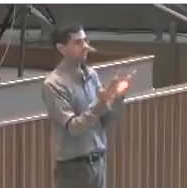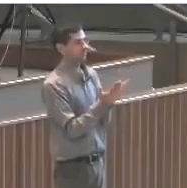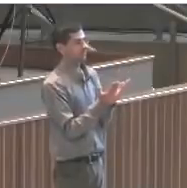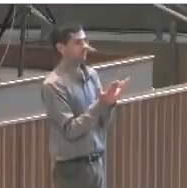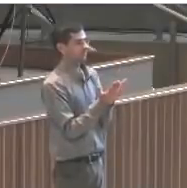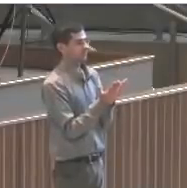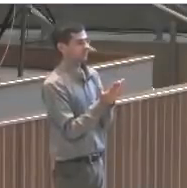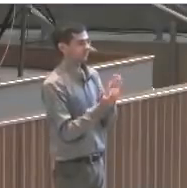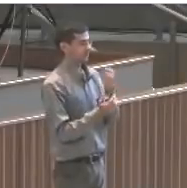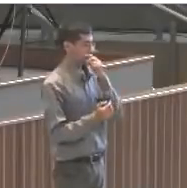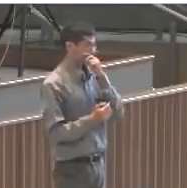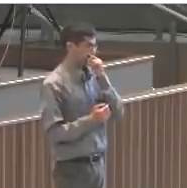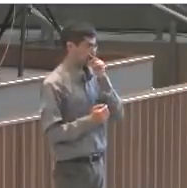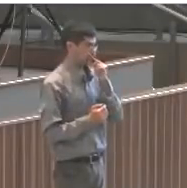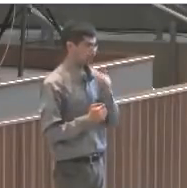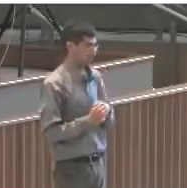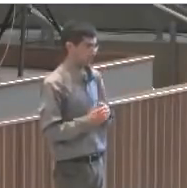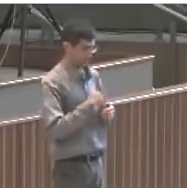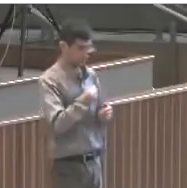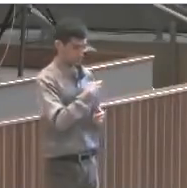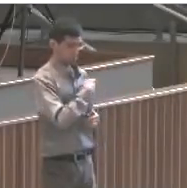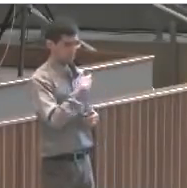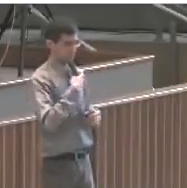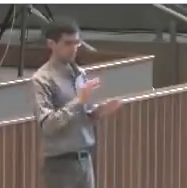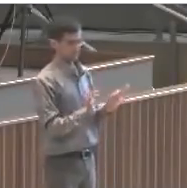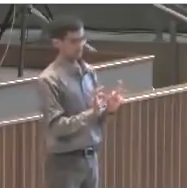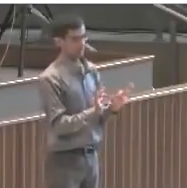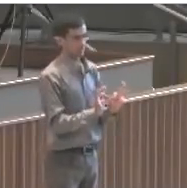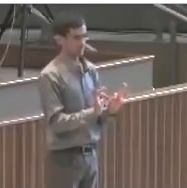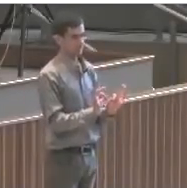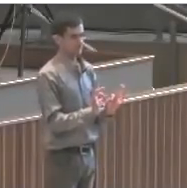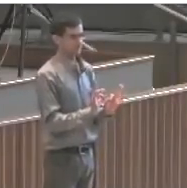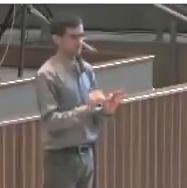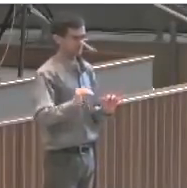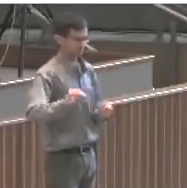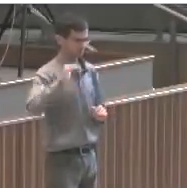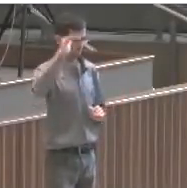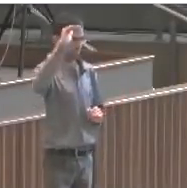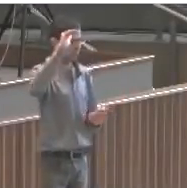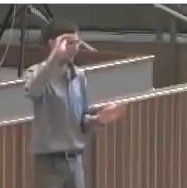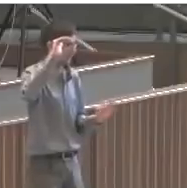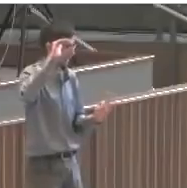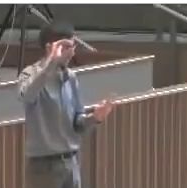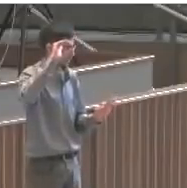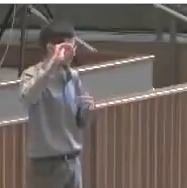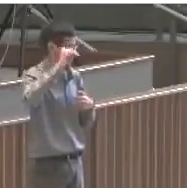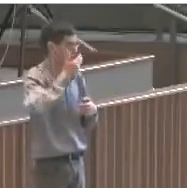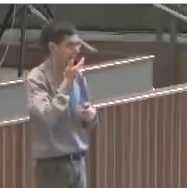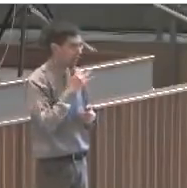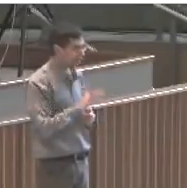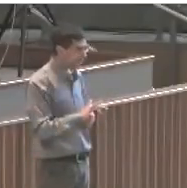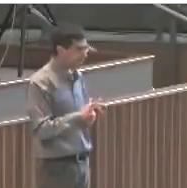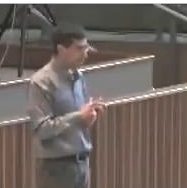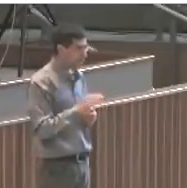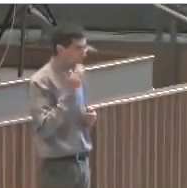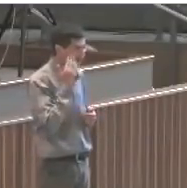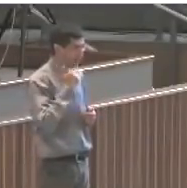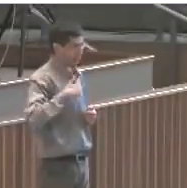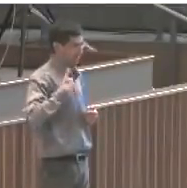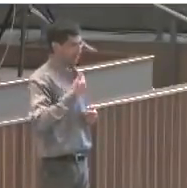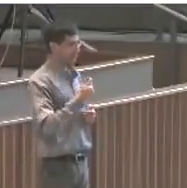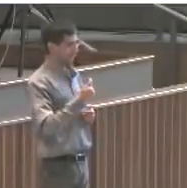de crente eu não era pastor nem adulto eu era nem adolescente nem